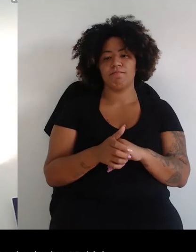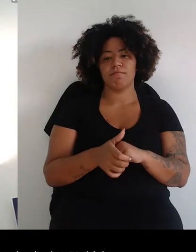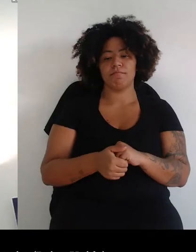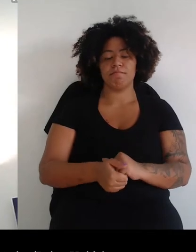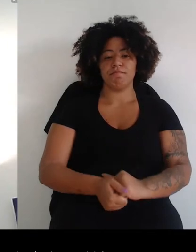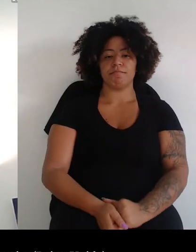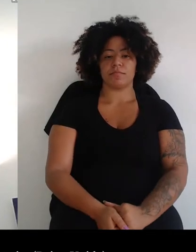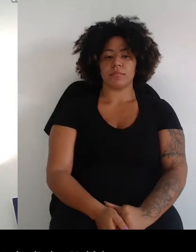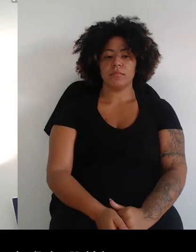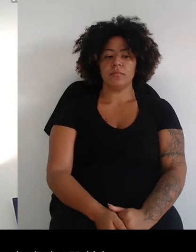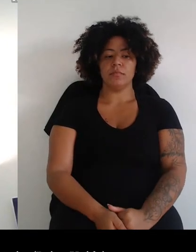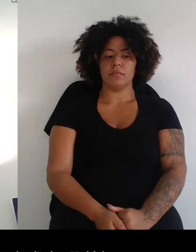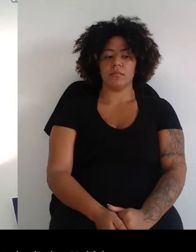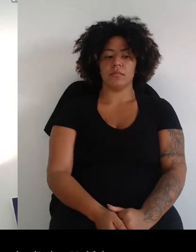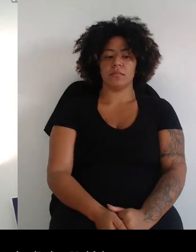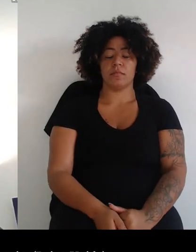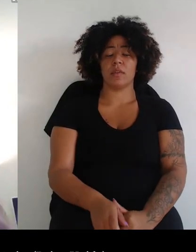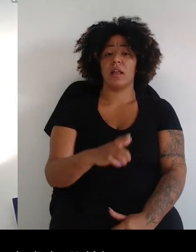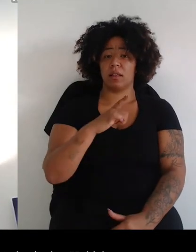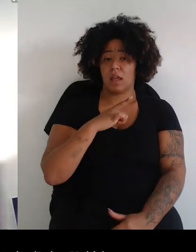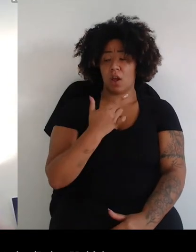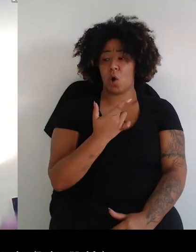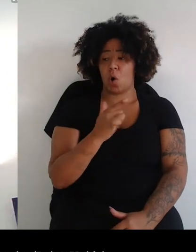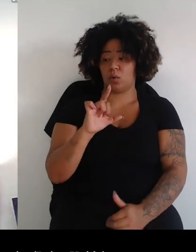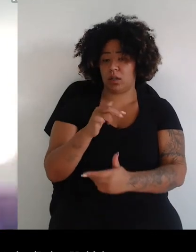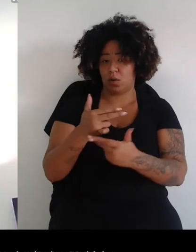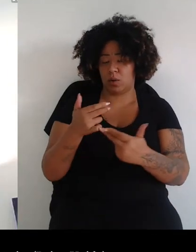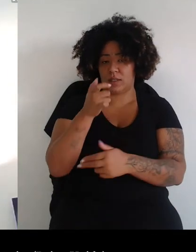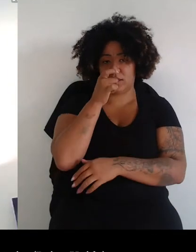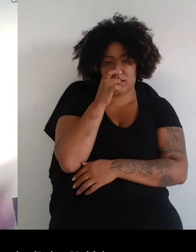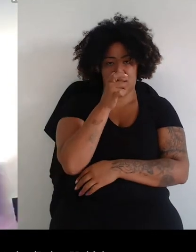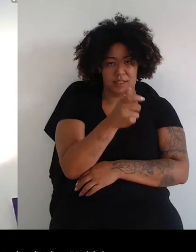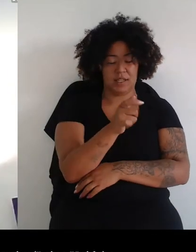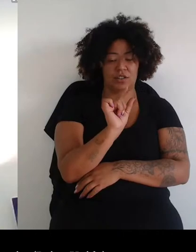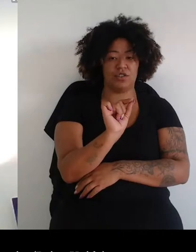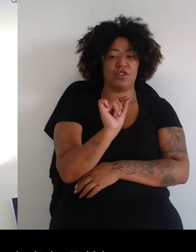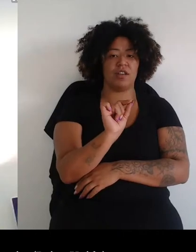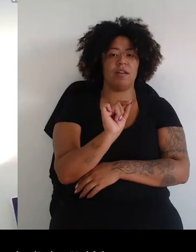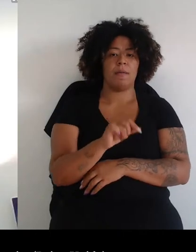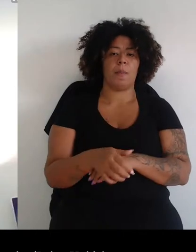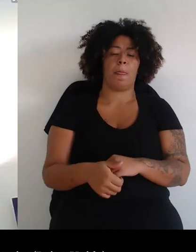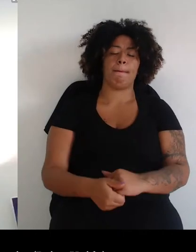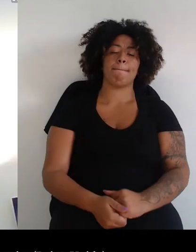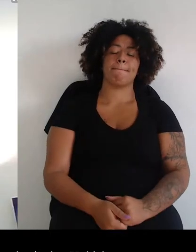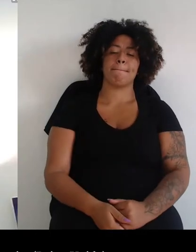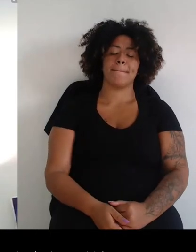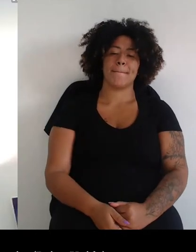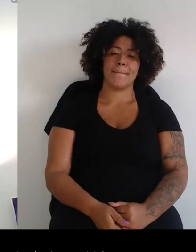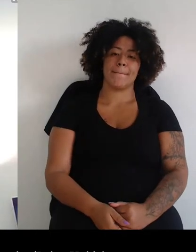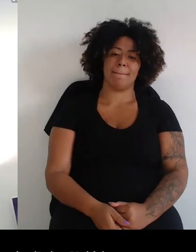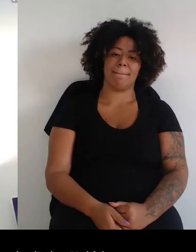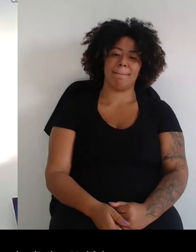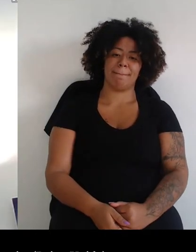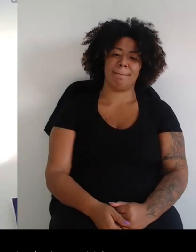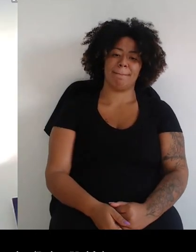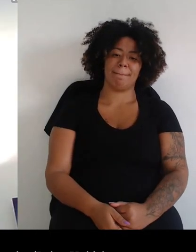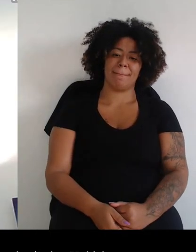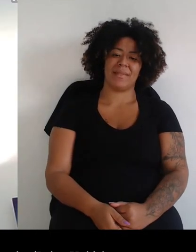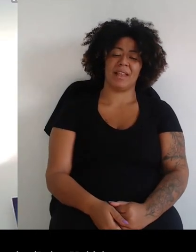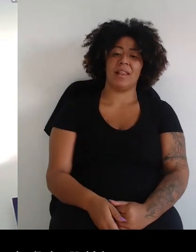tem uma coisa interessante aqui com a figura da a